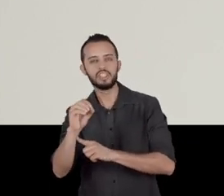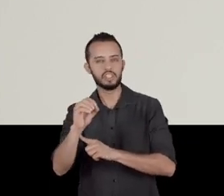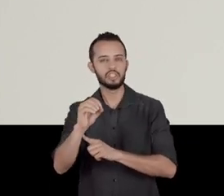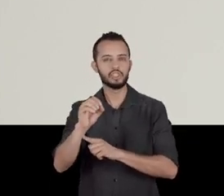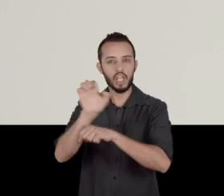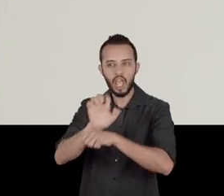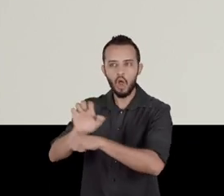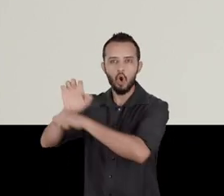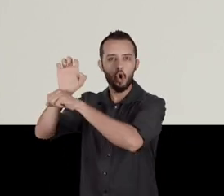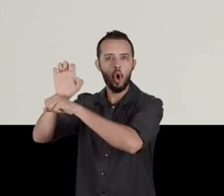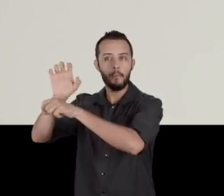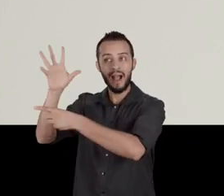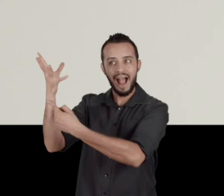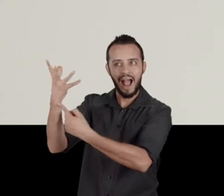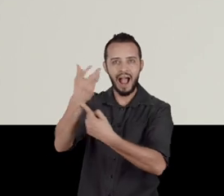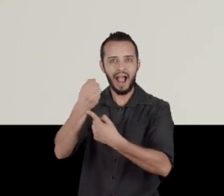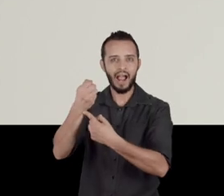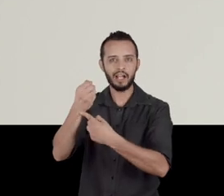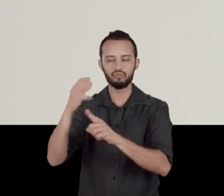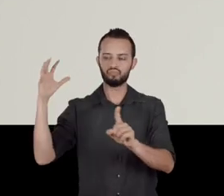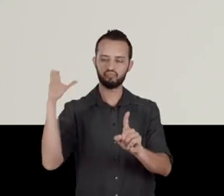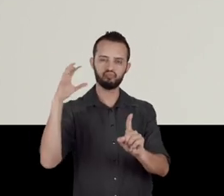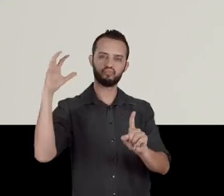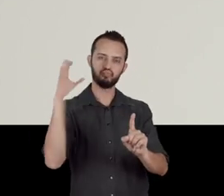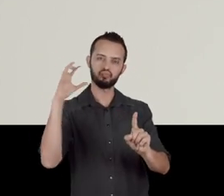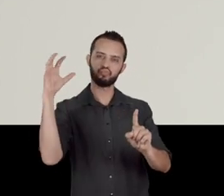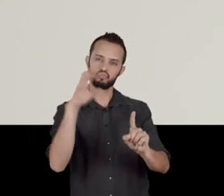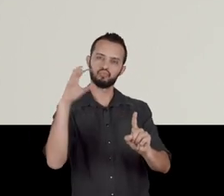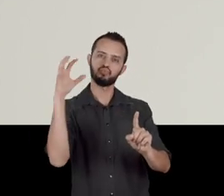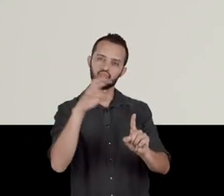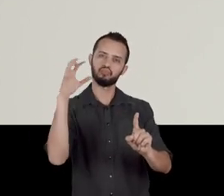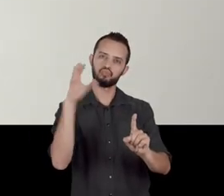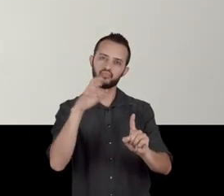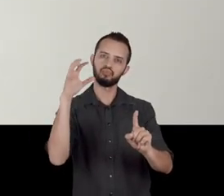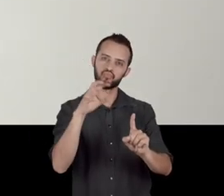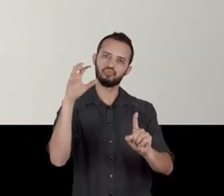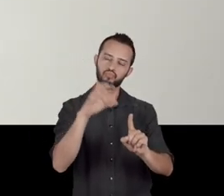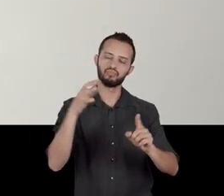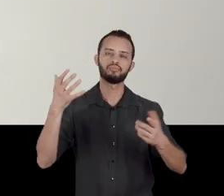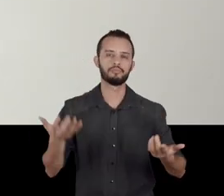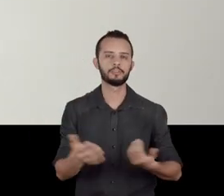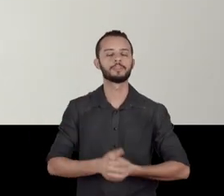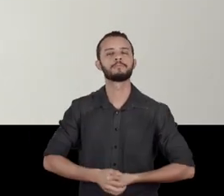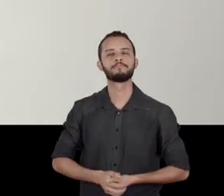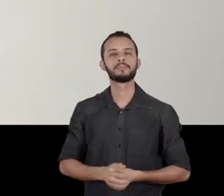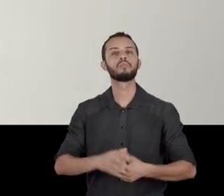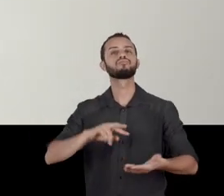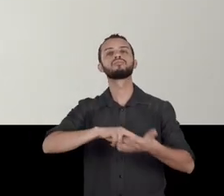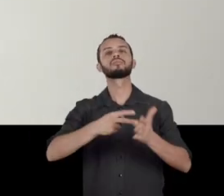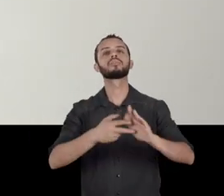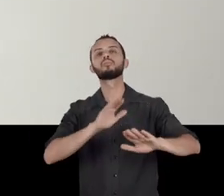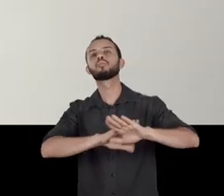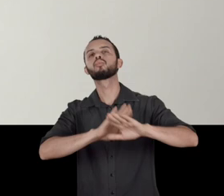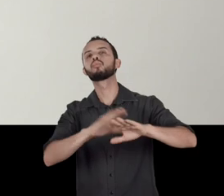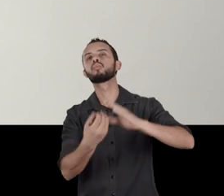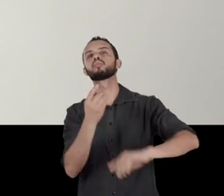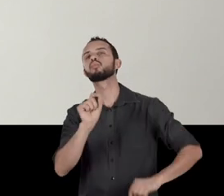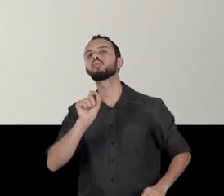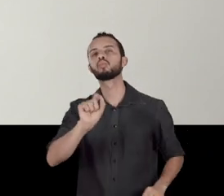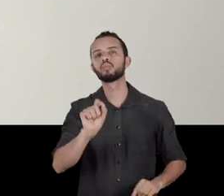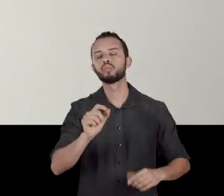ali, das décadas de 10 e 20. Né? Então, isso fazia com que, na verdade, você